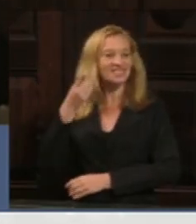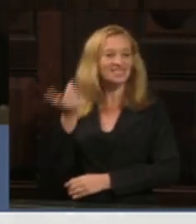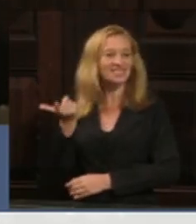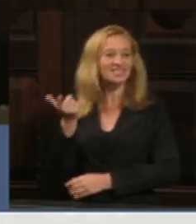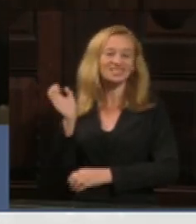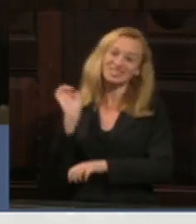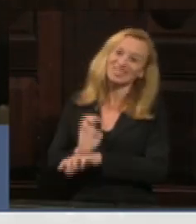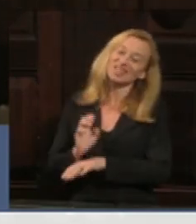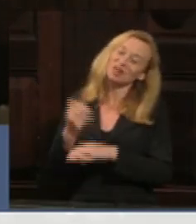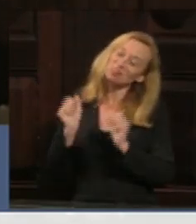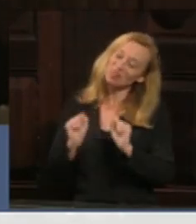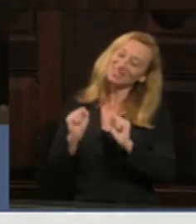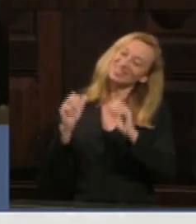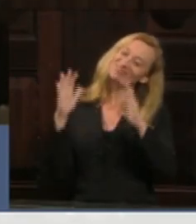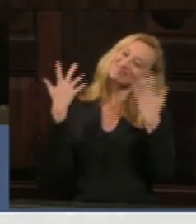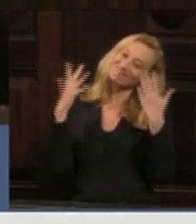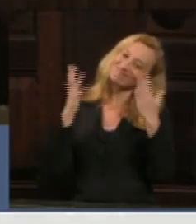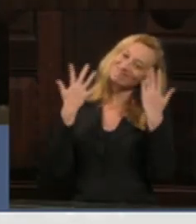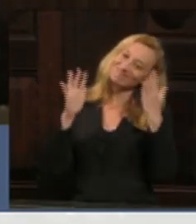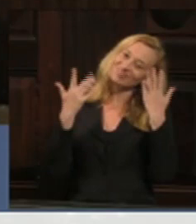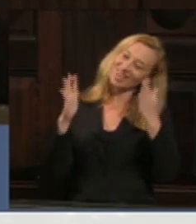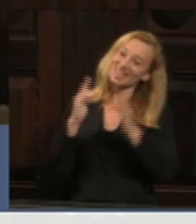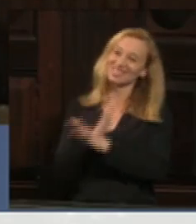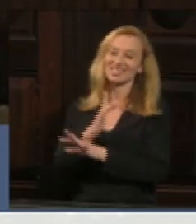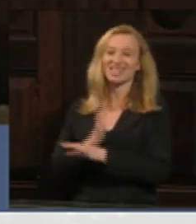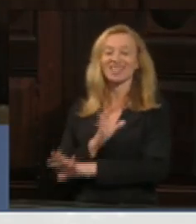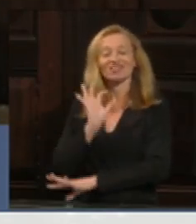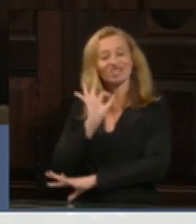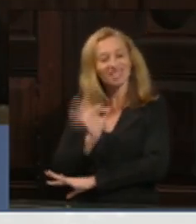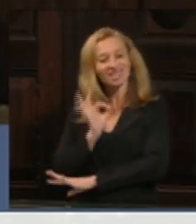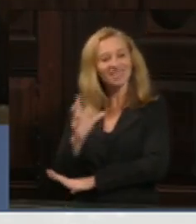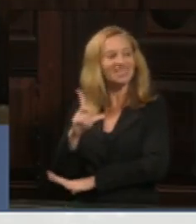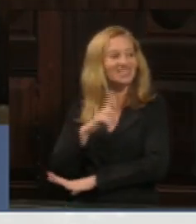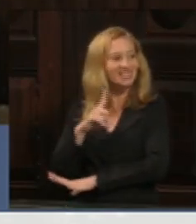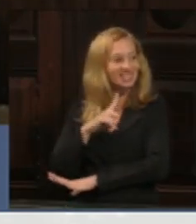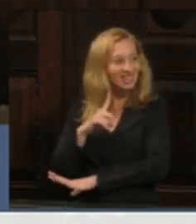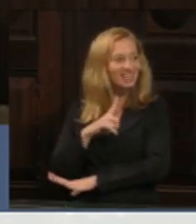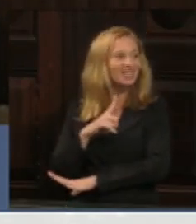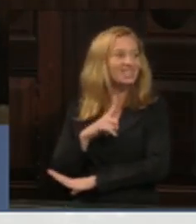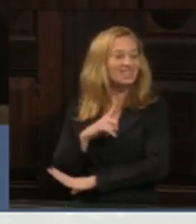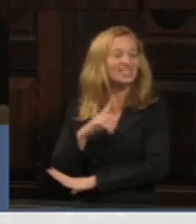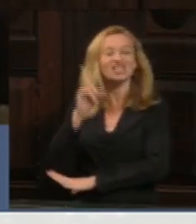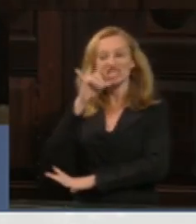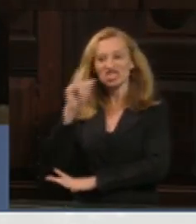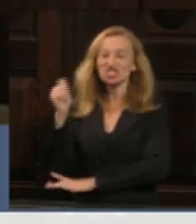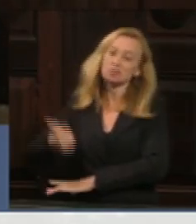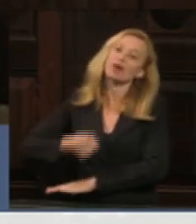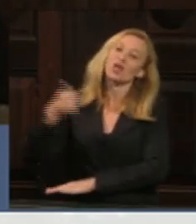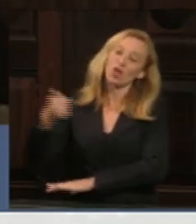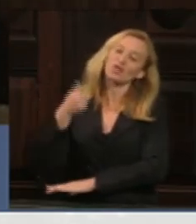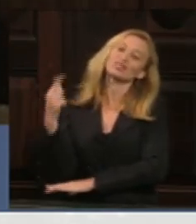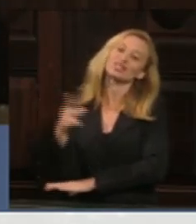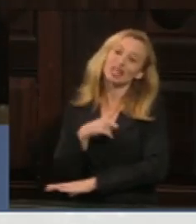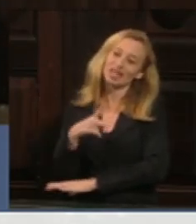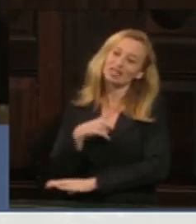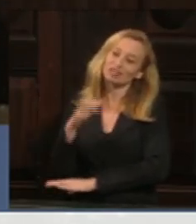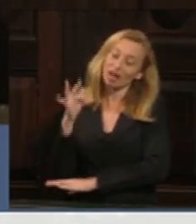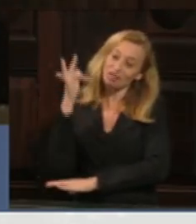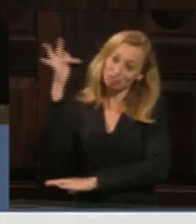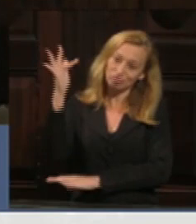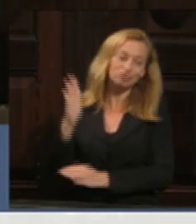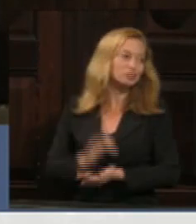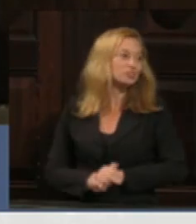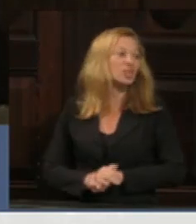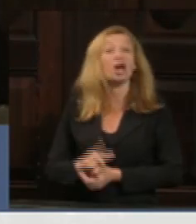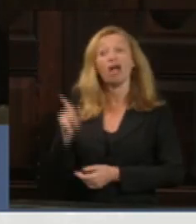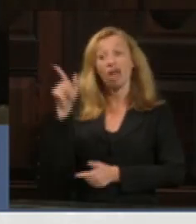a cidade de Carapebus, que eu tenho certeza que dias muito melhores virão pela frente. Lá tem um